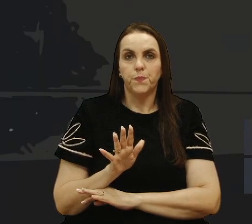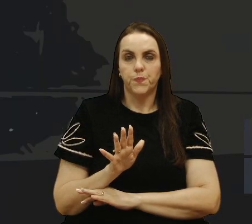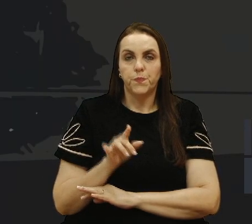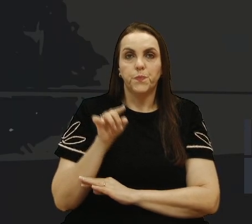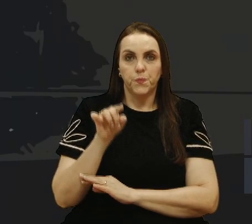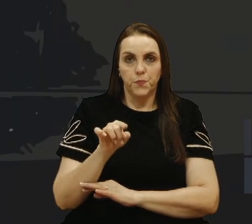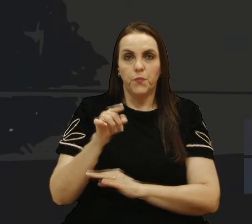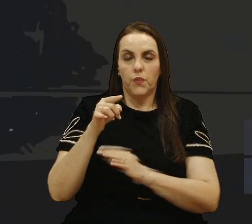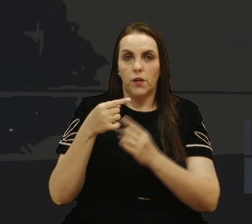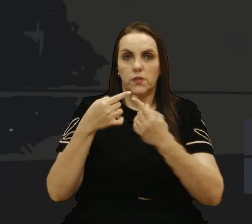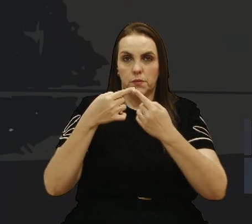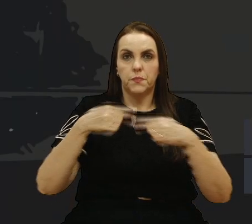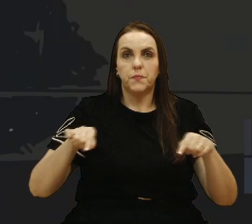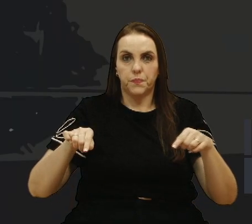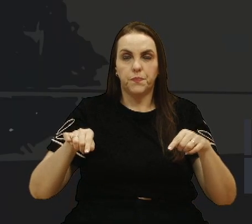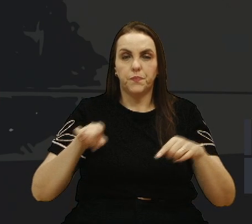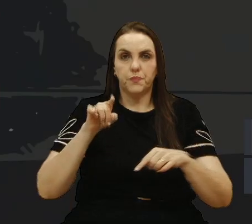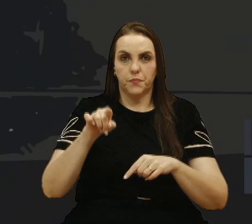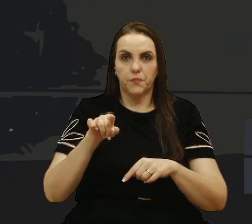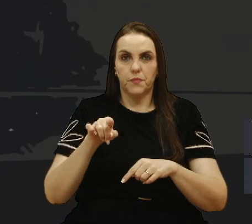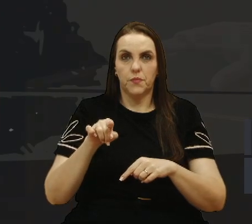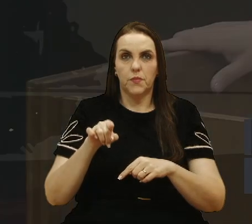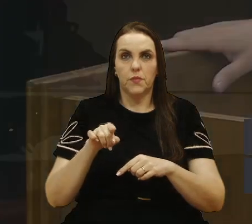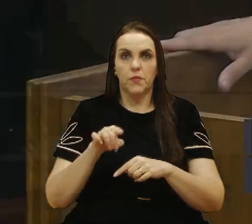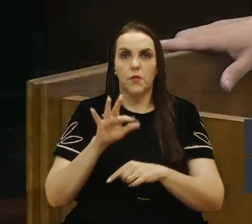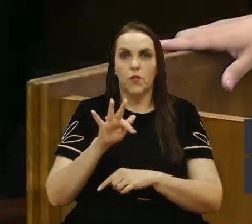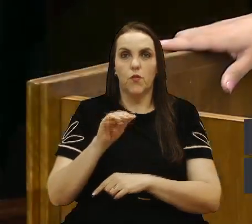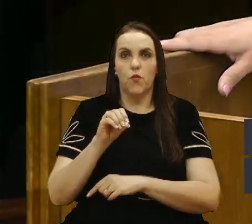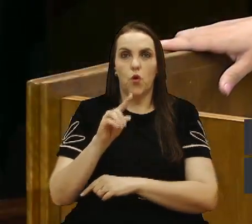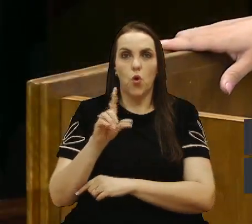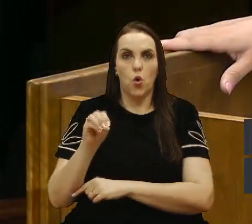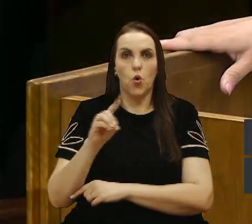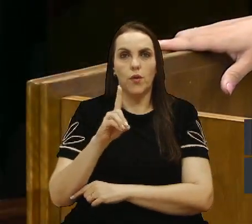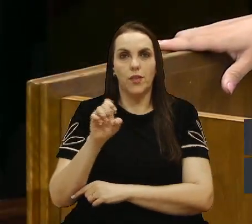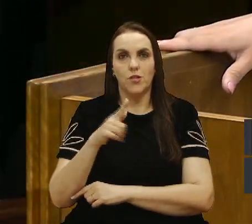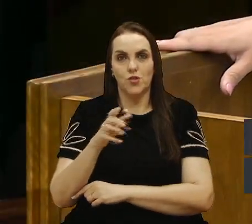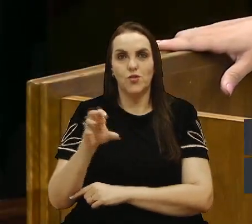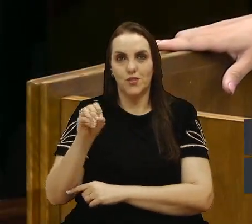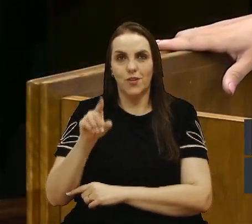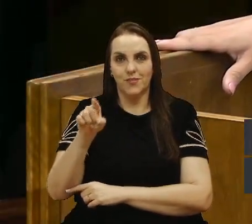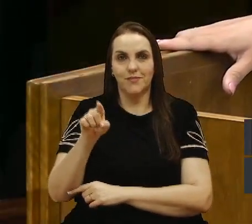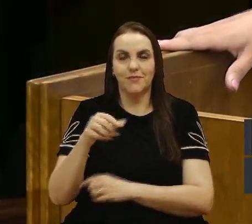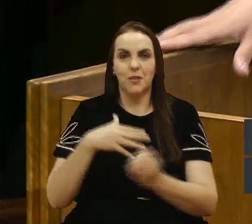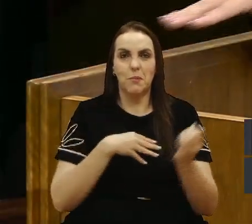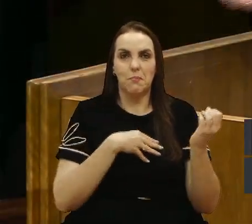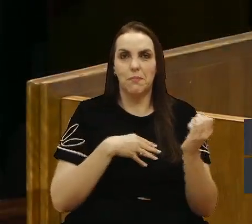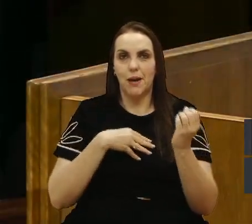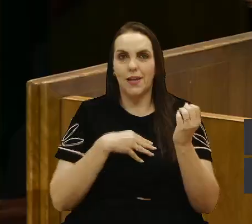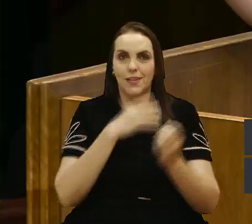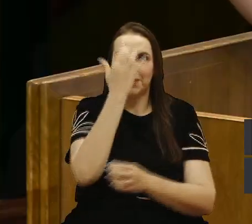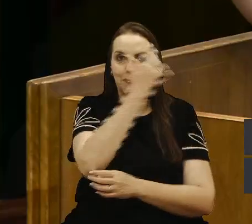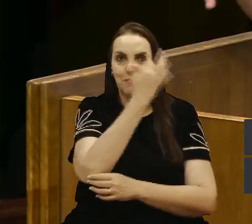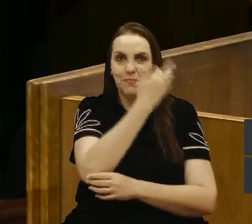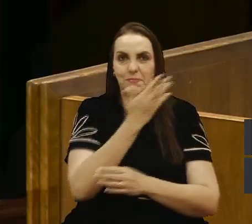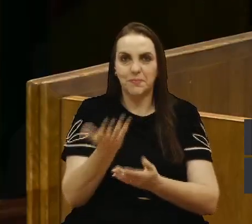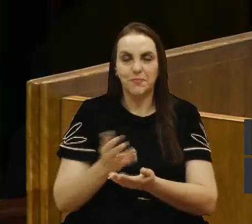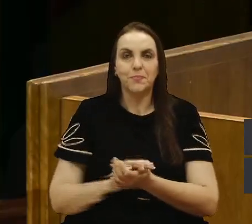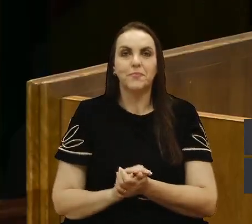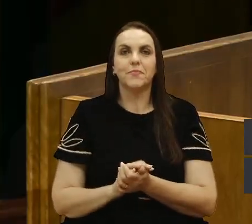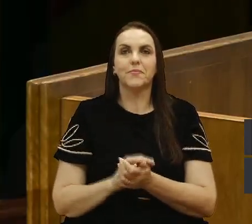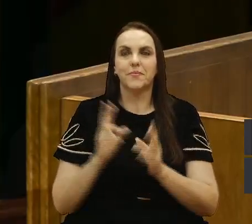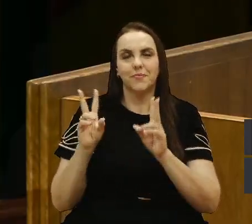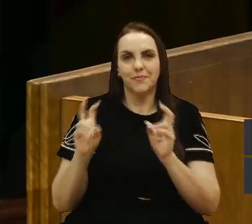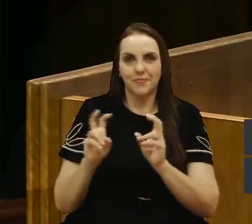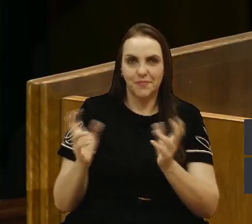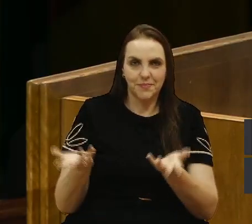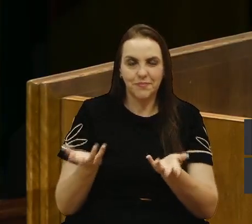no lançamento, né, lá no Fogo de Chão, lá no bailão do Adiló, como a gente diz, né, foi lançado todas as obras, foi